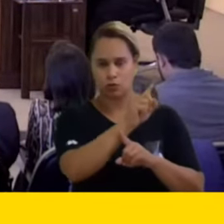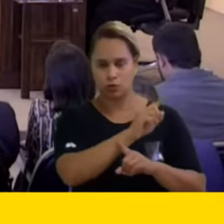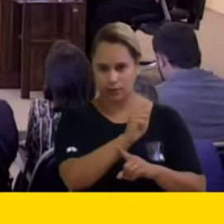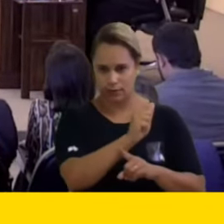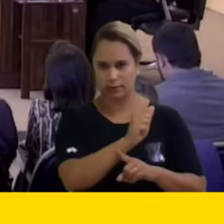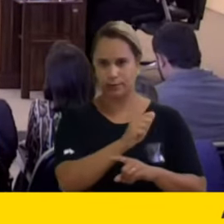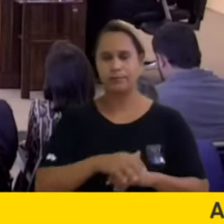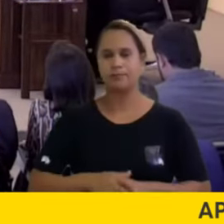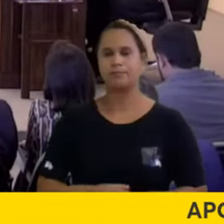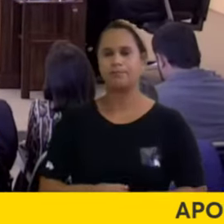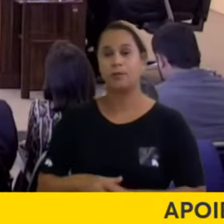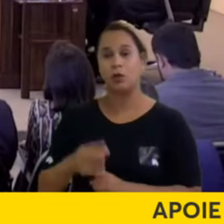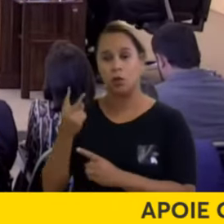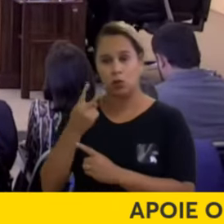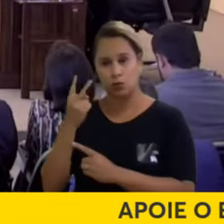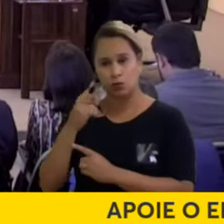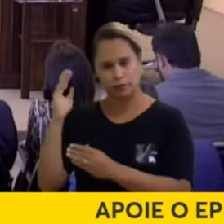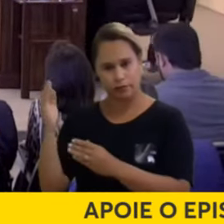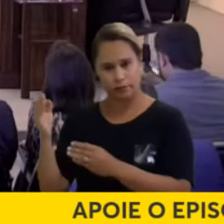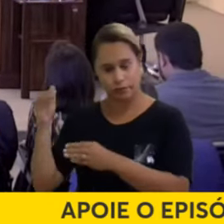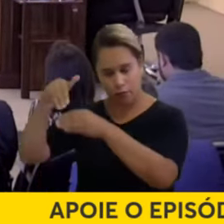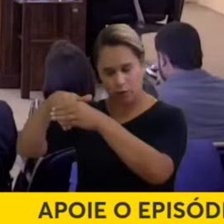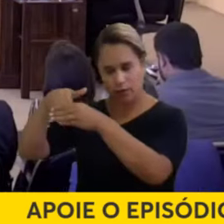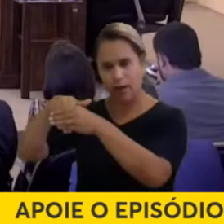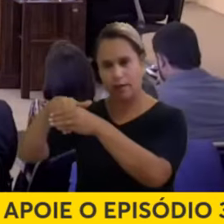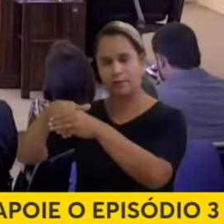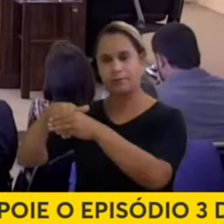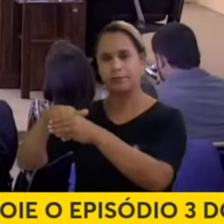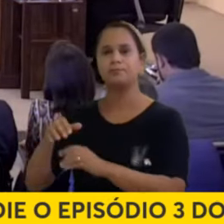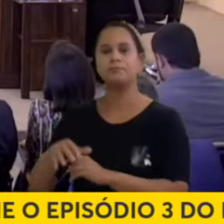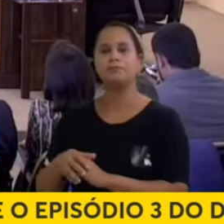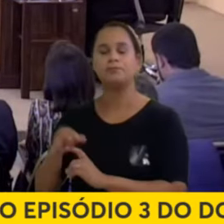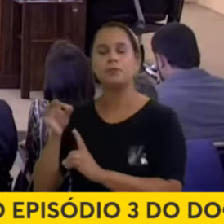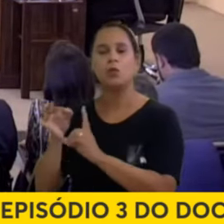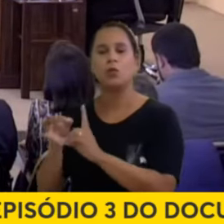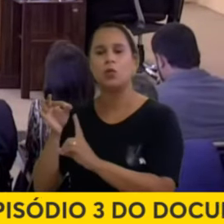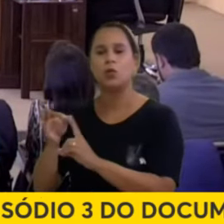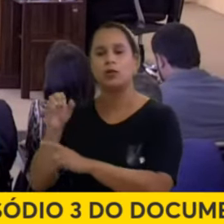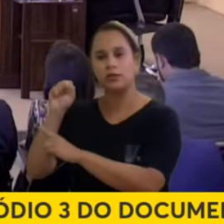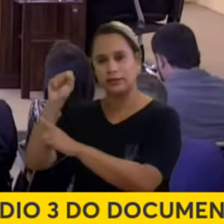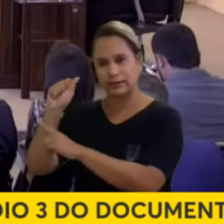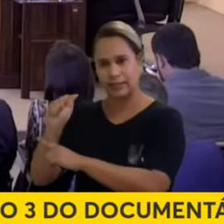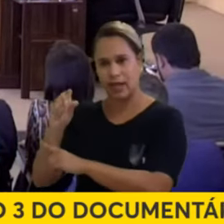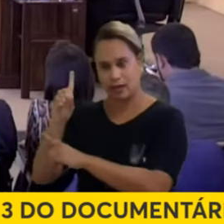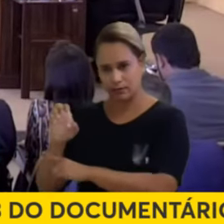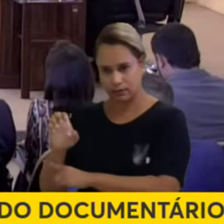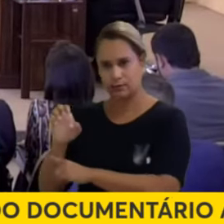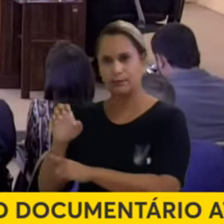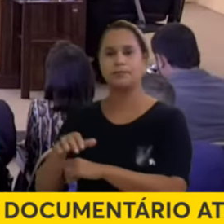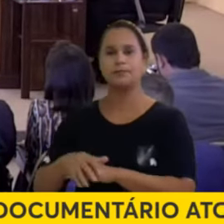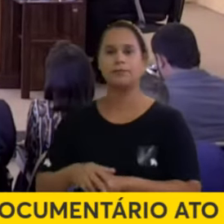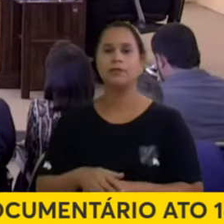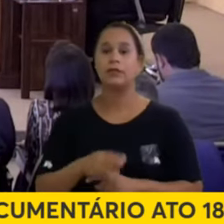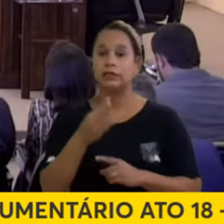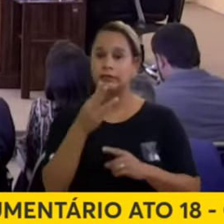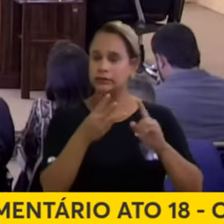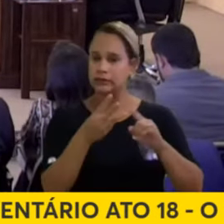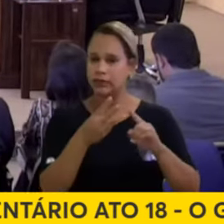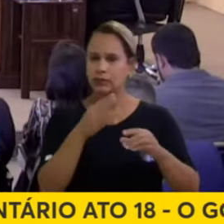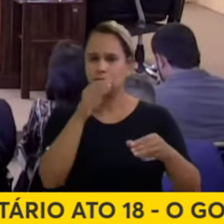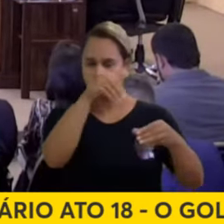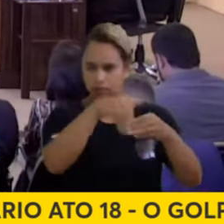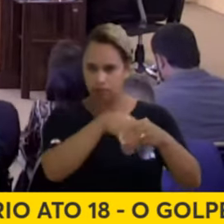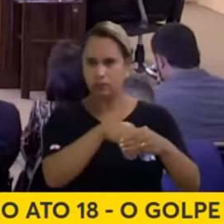o segundo a votar será o desador eleitoral José Rodrigo sad o terceiro a votar será a